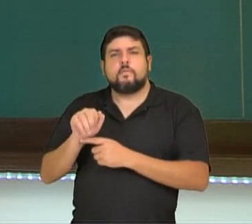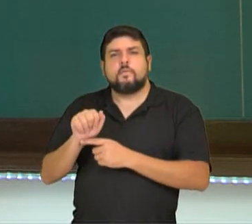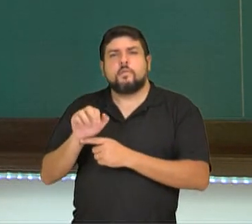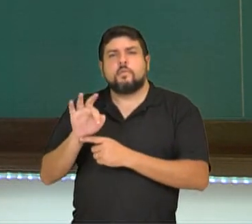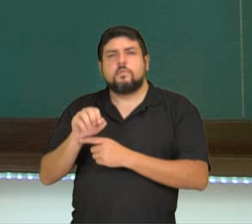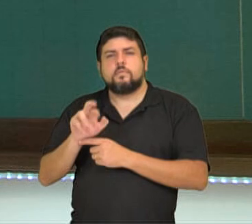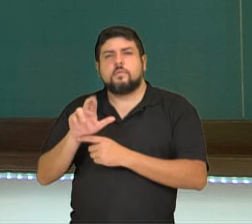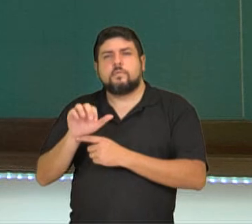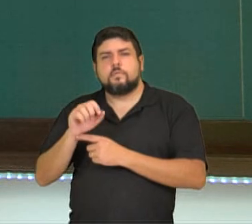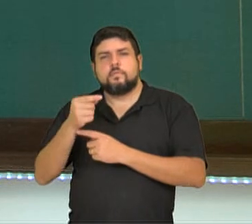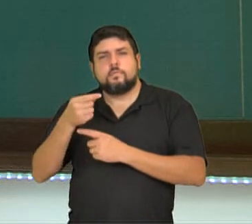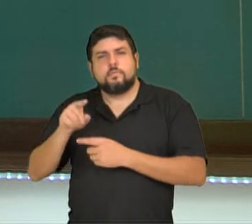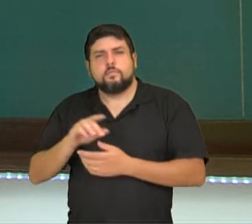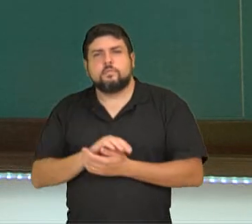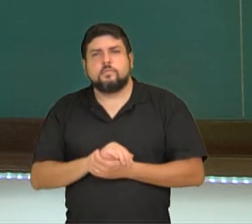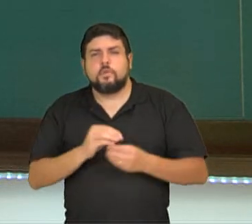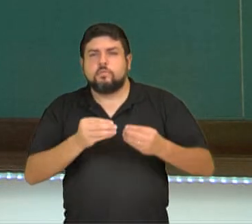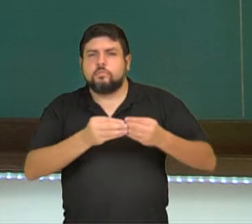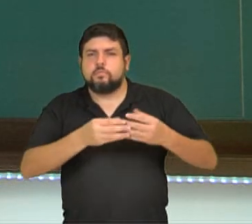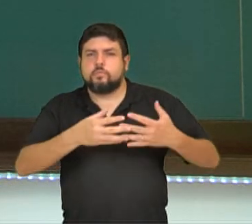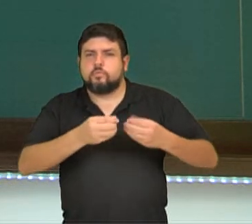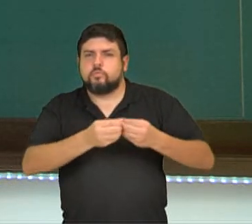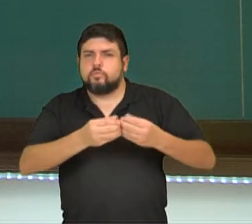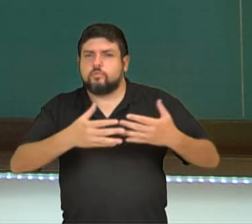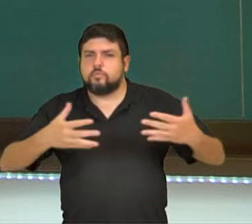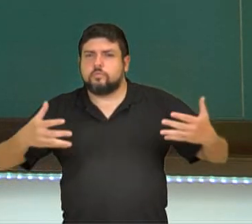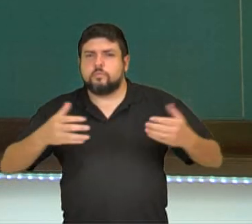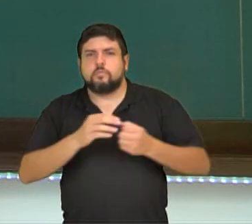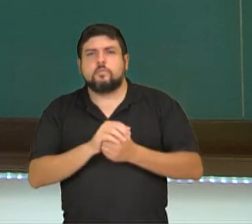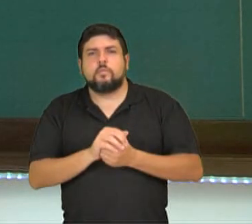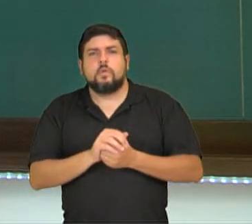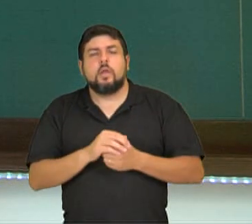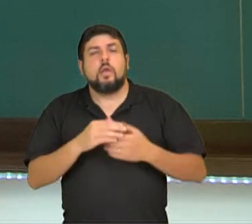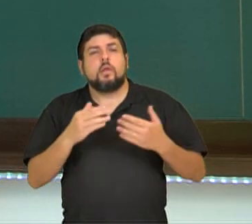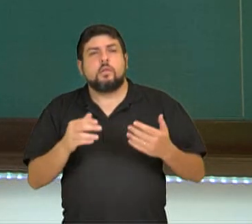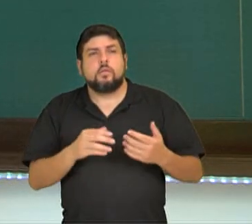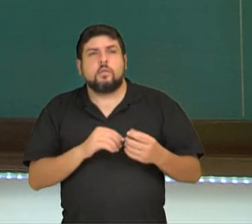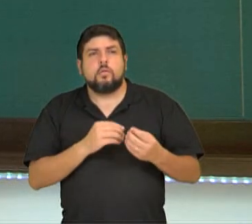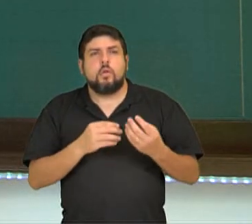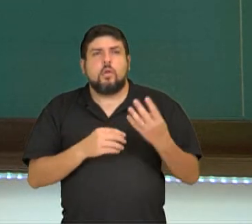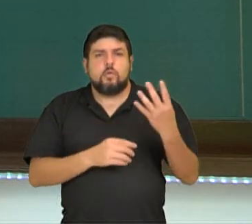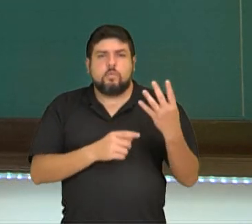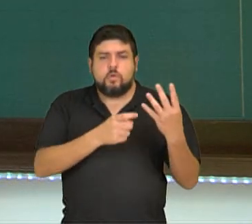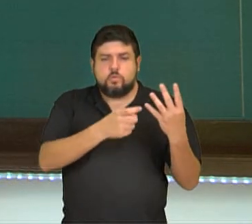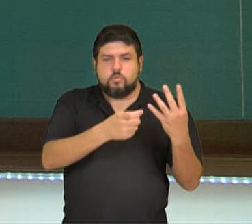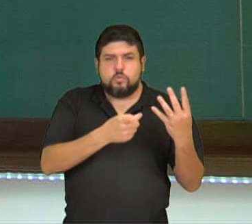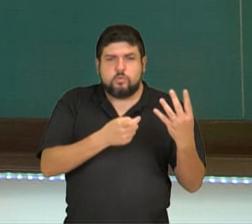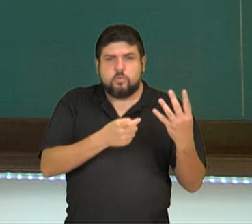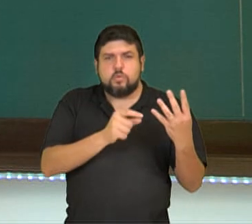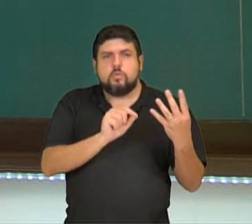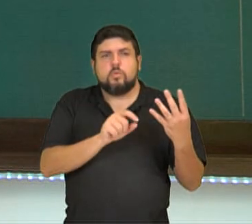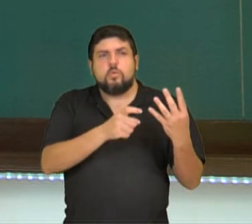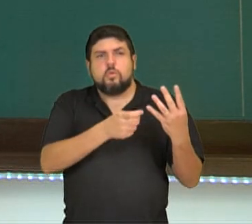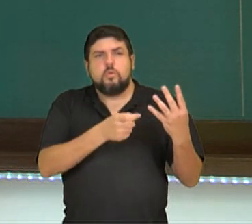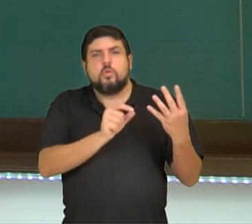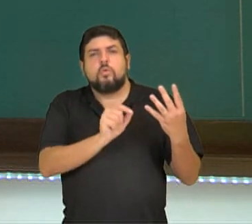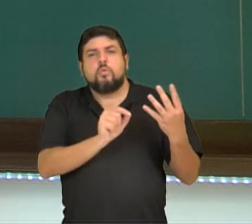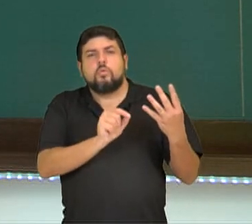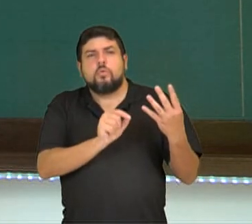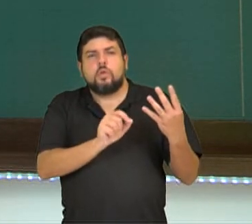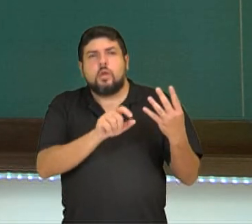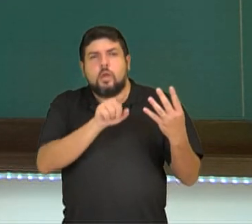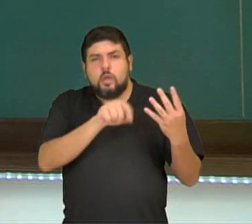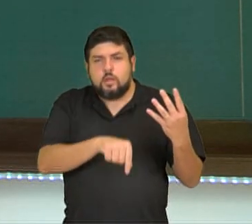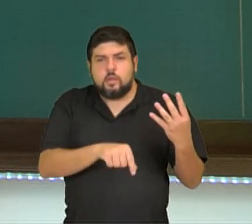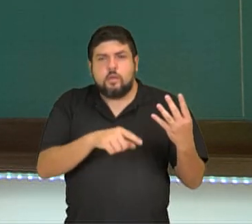percebeu, né? 4x mais yx, eu tenho o x, que é o fator comum. Ele